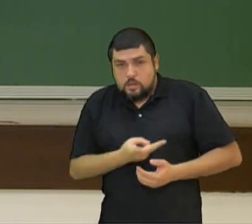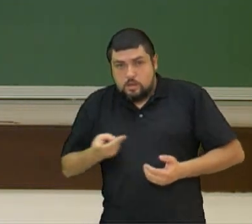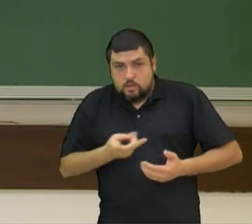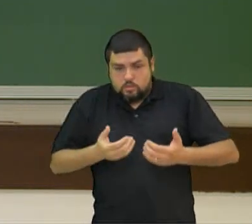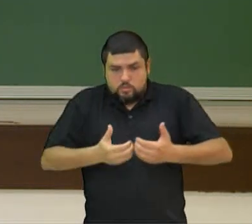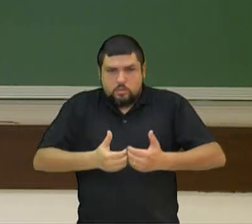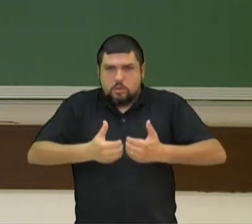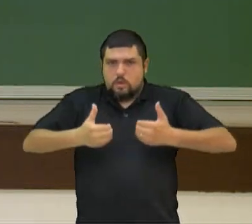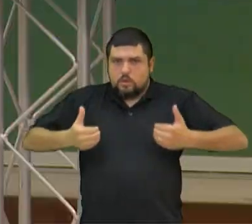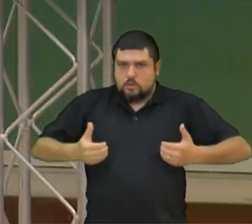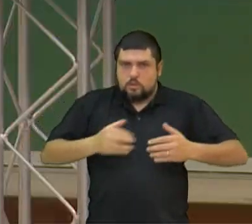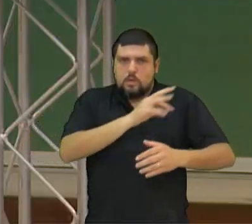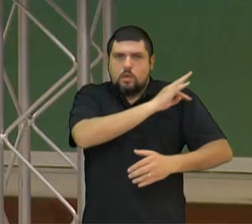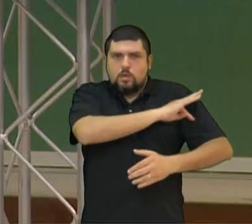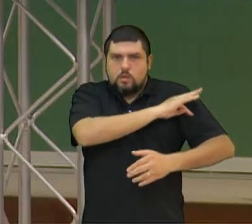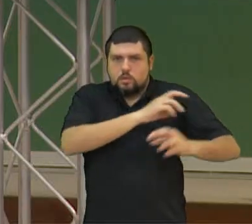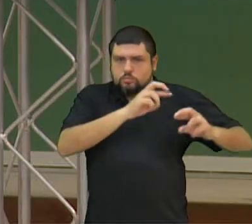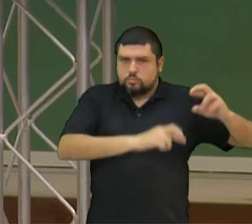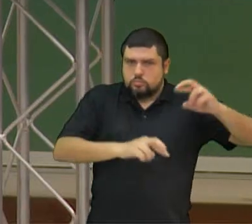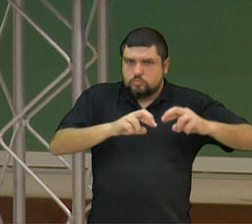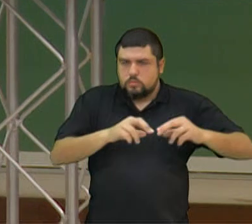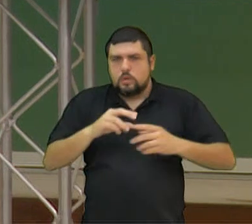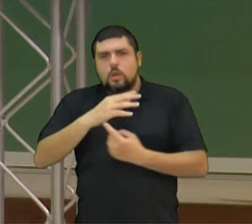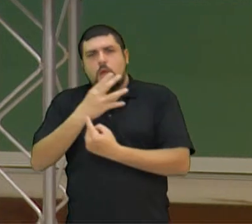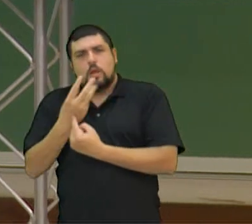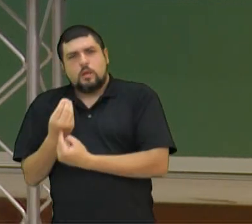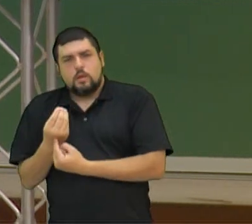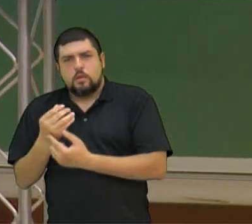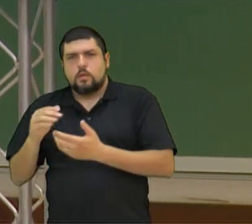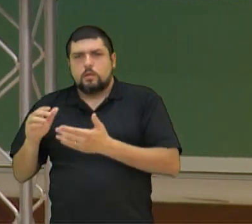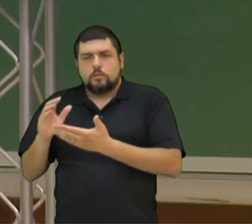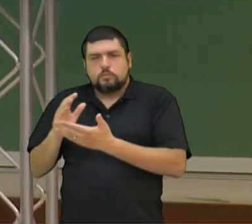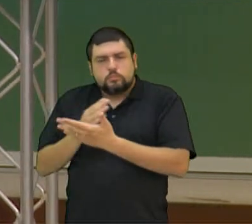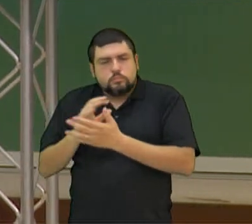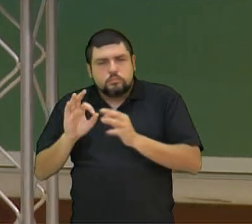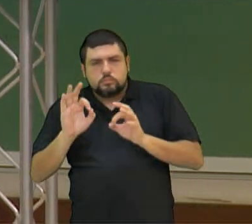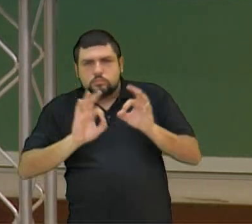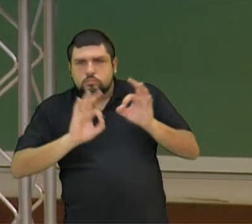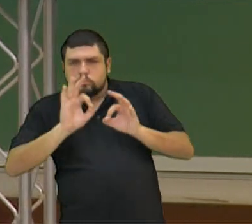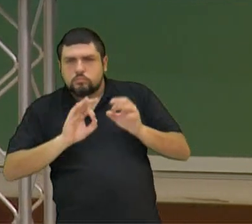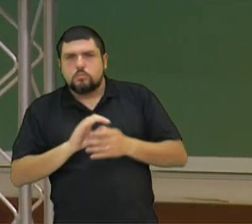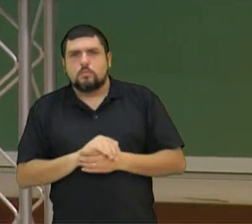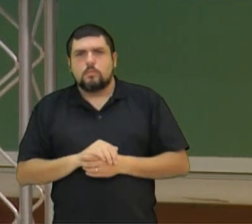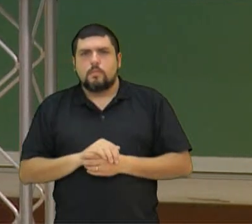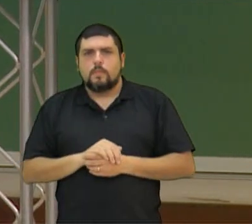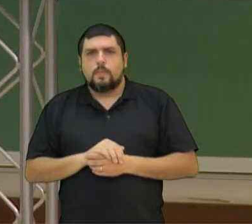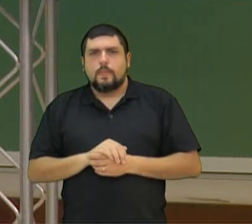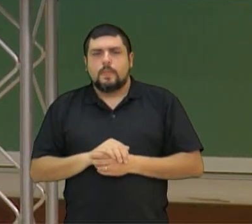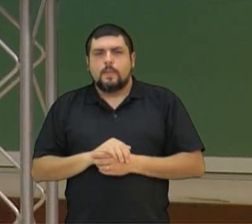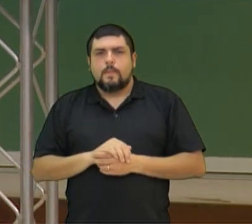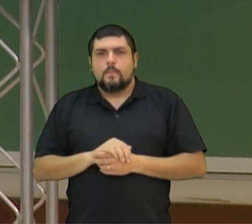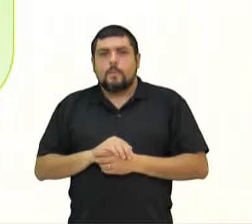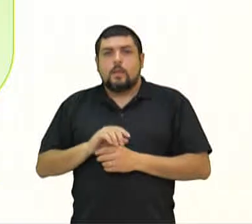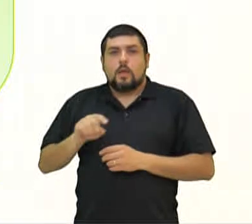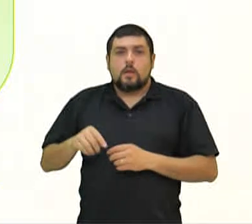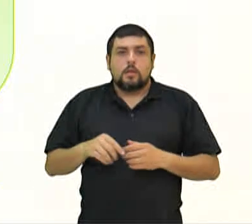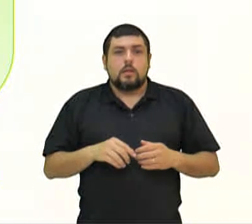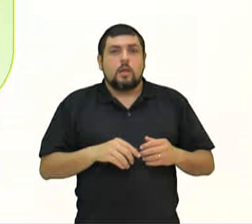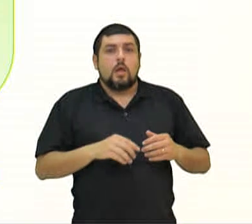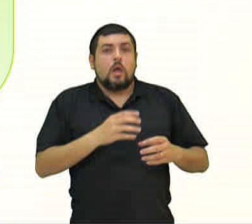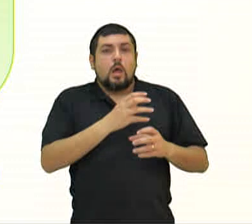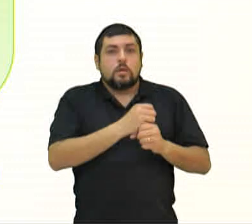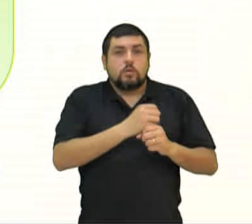parte técnica. Continuando, então. A melhor e a pior nota de cada bancada